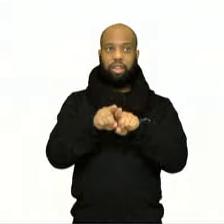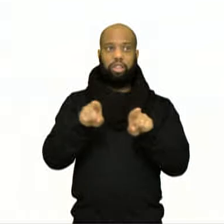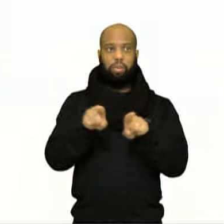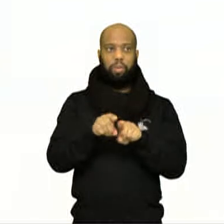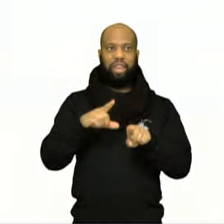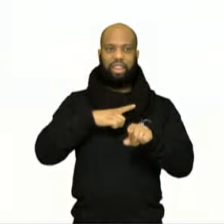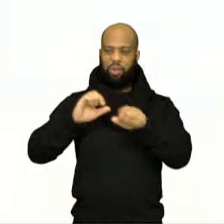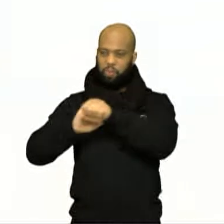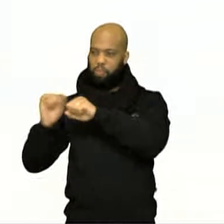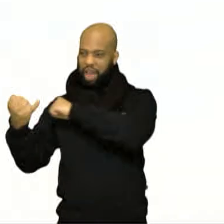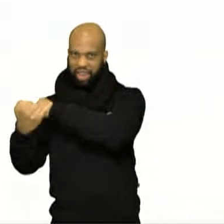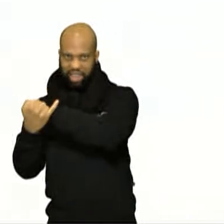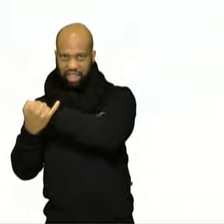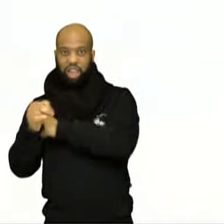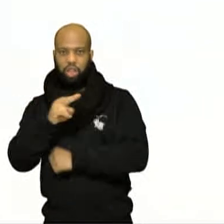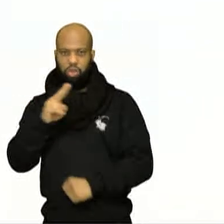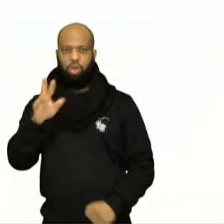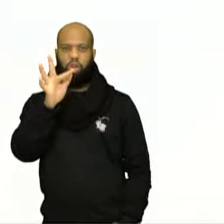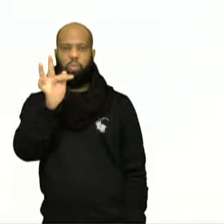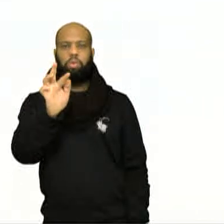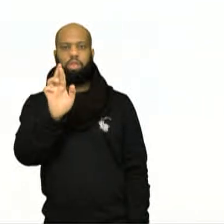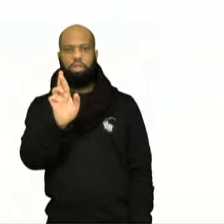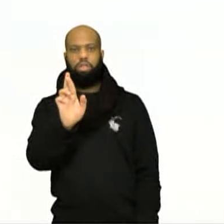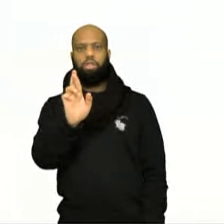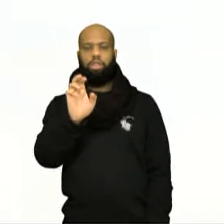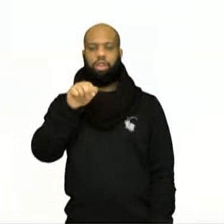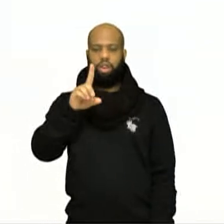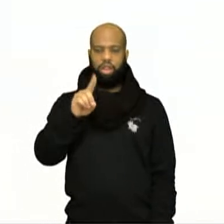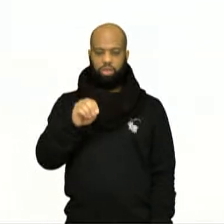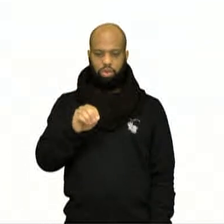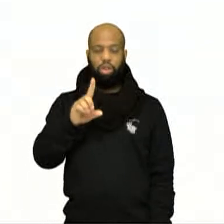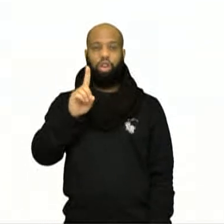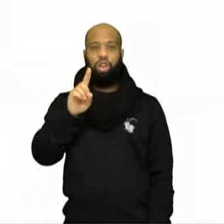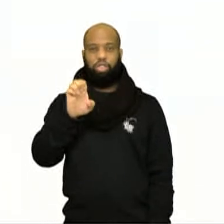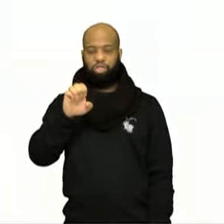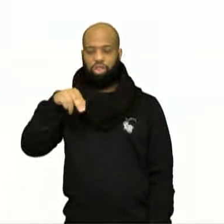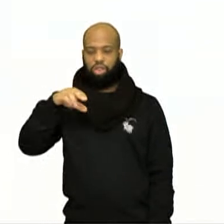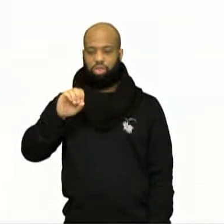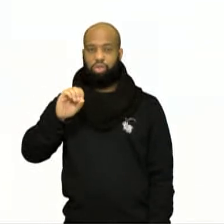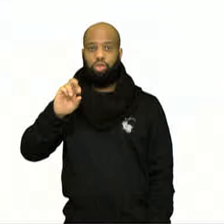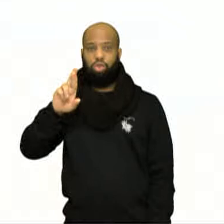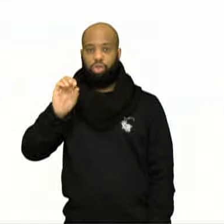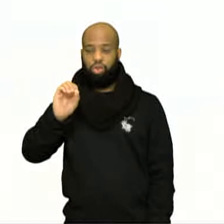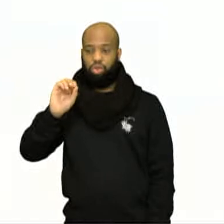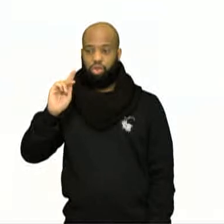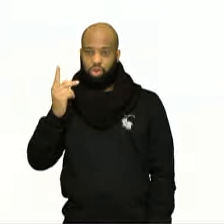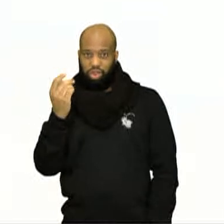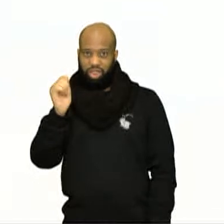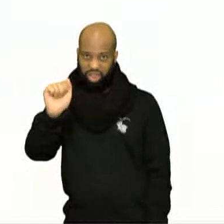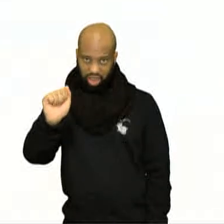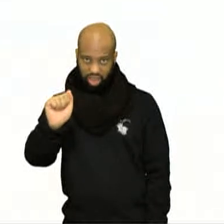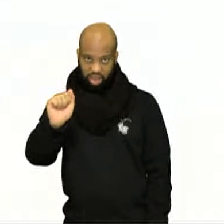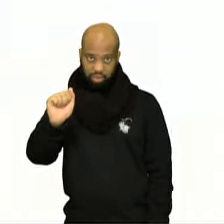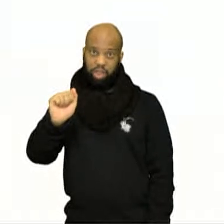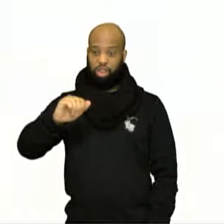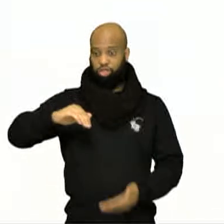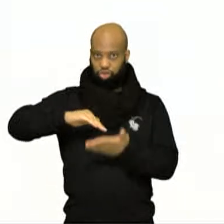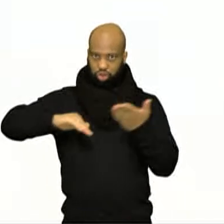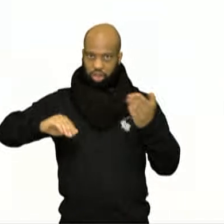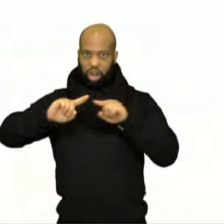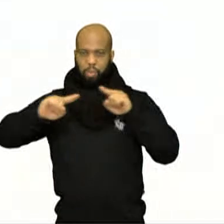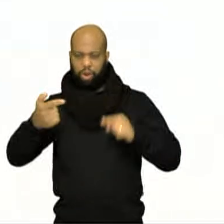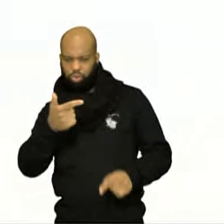de Noronha, todo o Brasil é subdividido em municípios. O Paraná é uma das